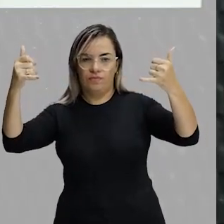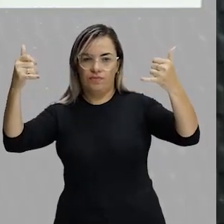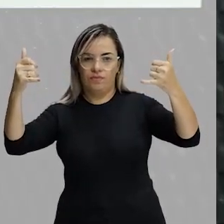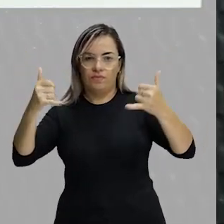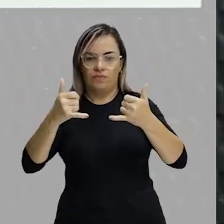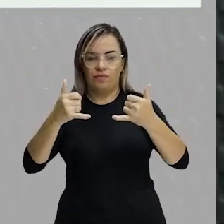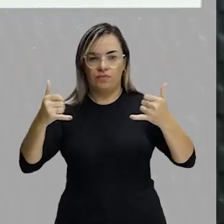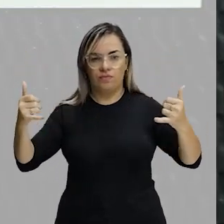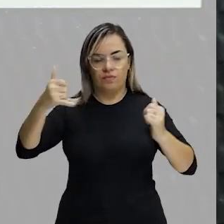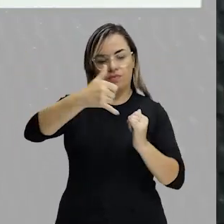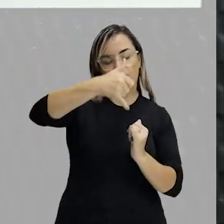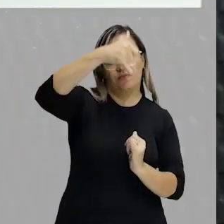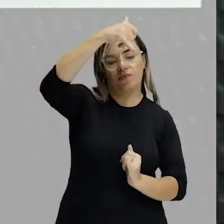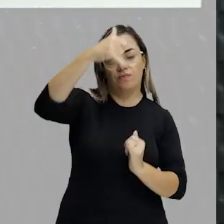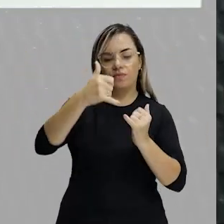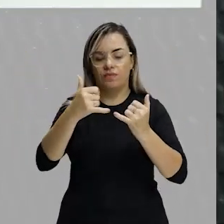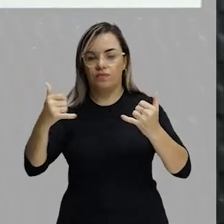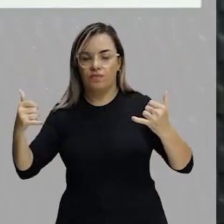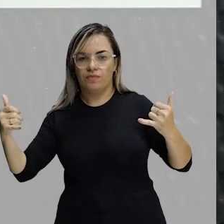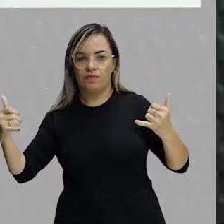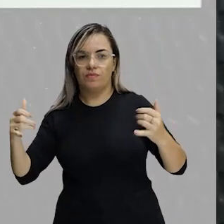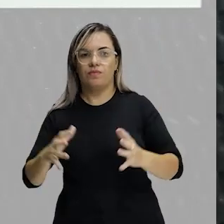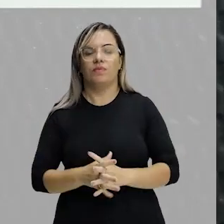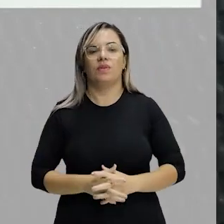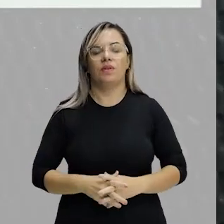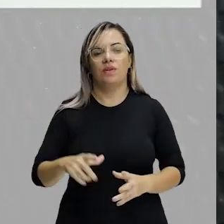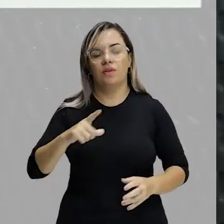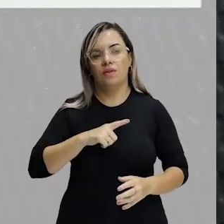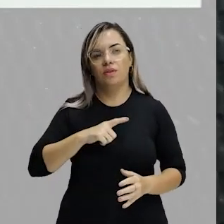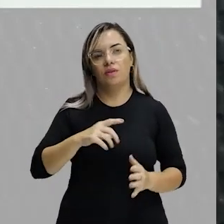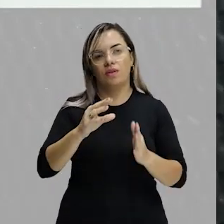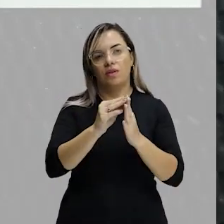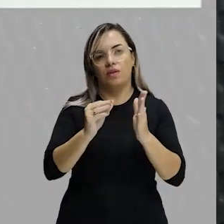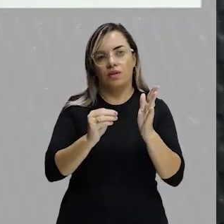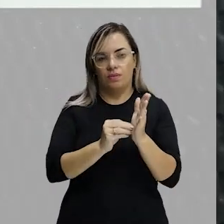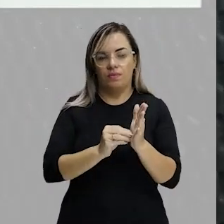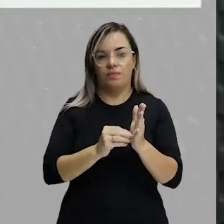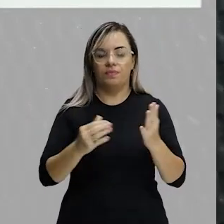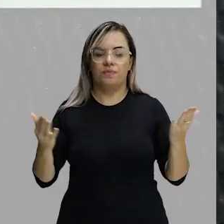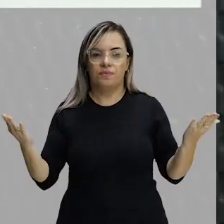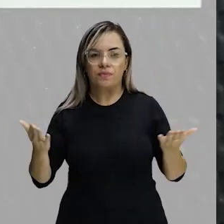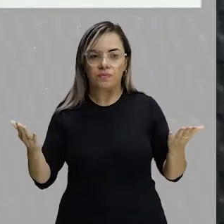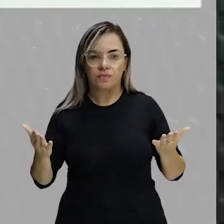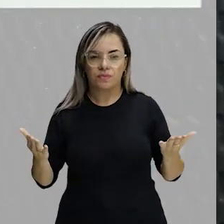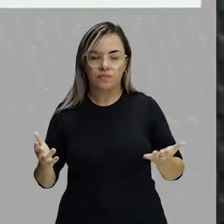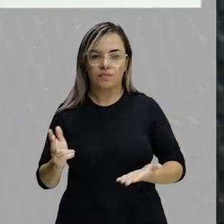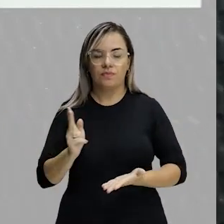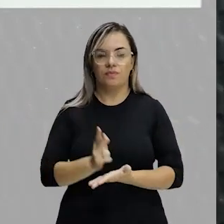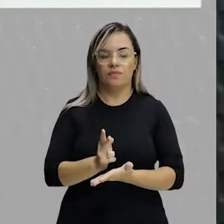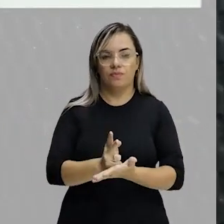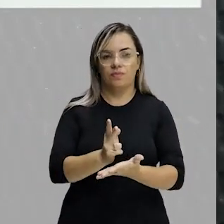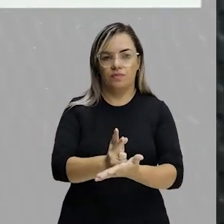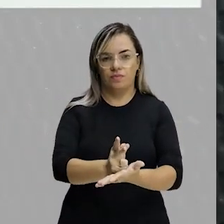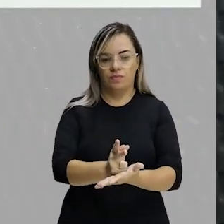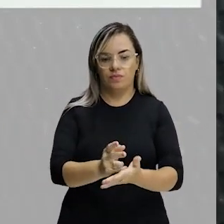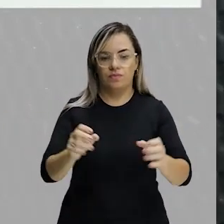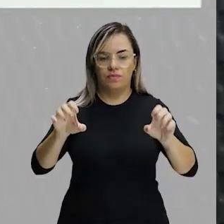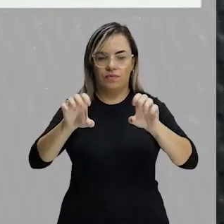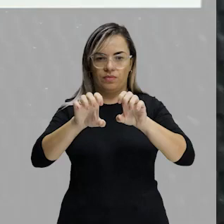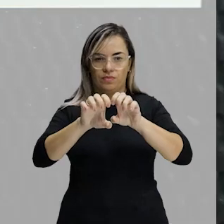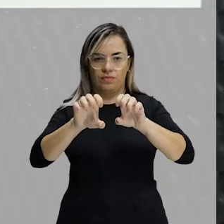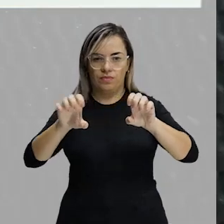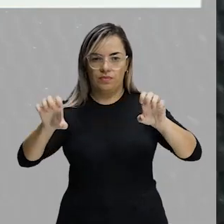coordenados, certo? Falamos aqui, já tivemos essa aula, e hoje a gente vai continuar falando de equação da